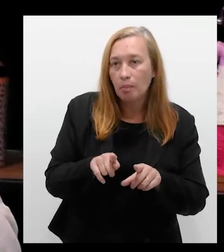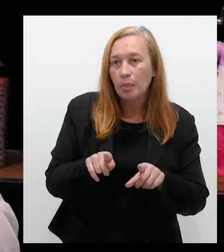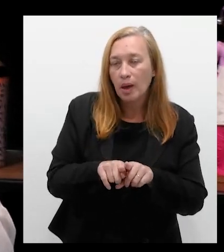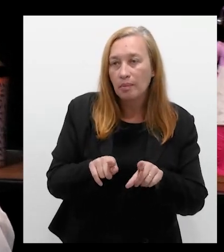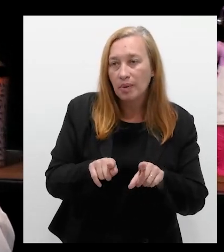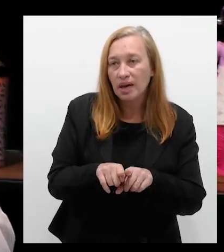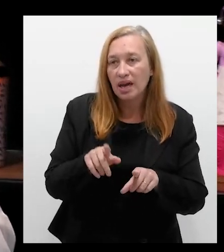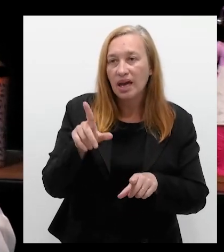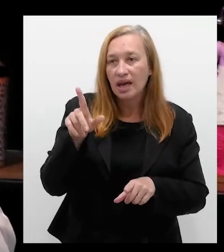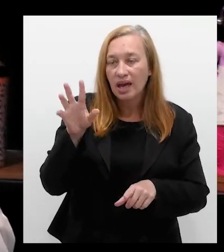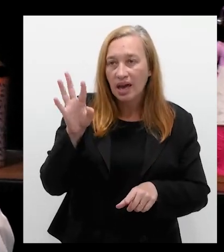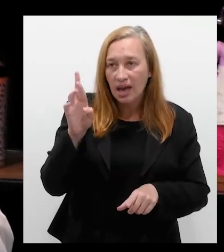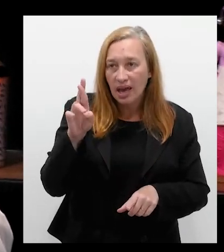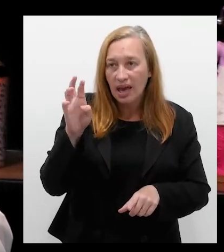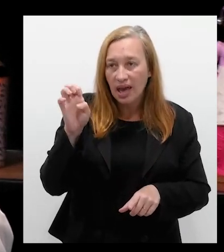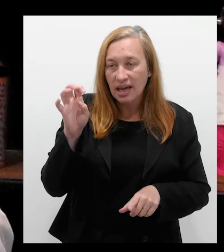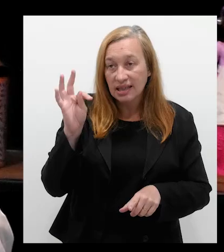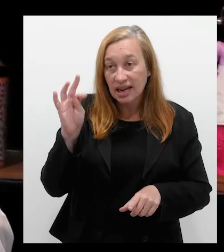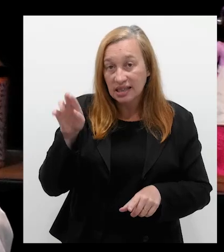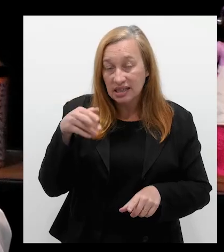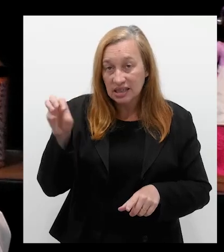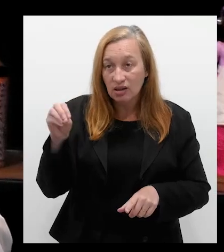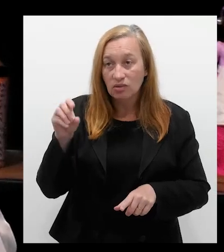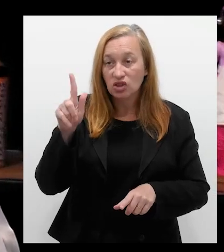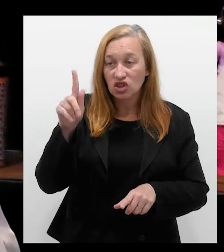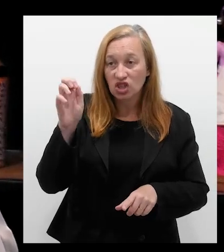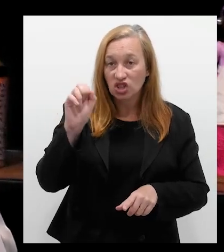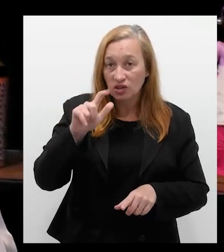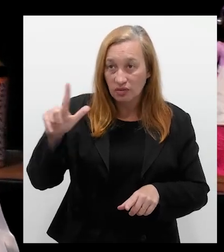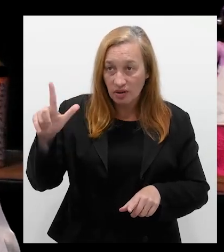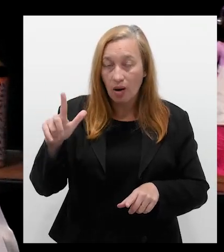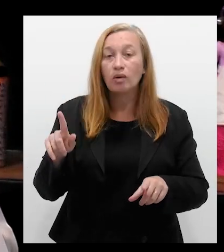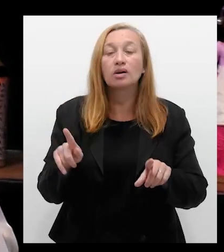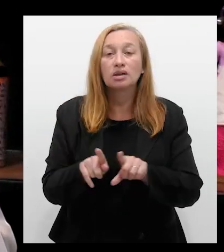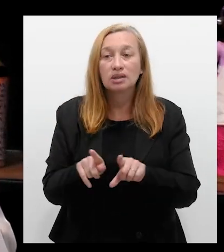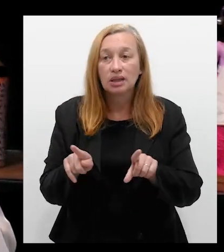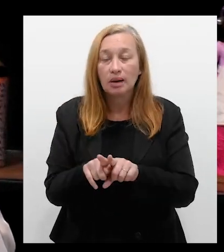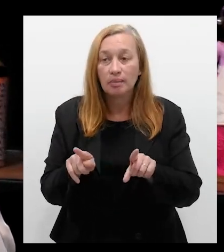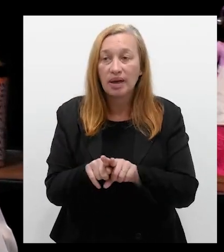gengival, né, exposição da parte da raiz ali que não é para estar exposta, ou seja, que vai